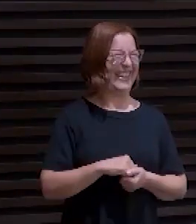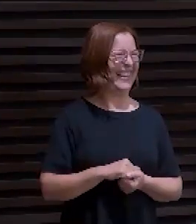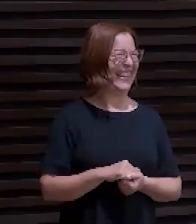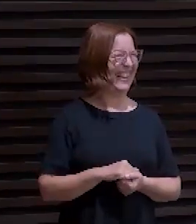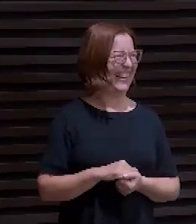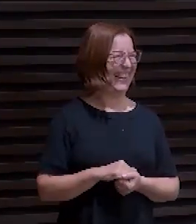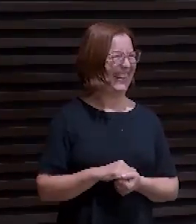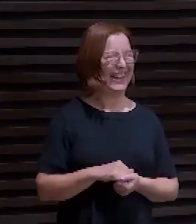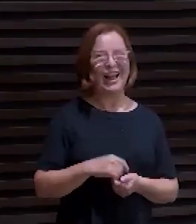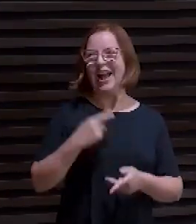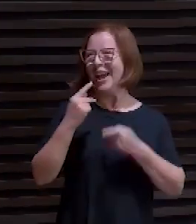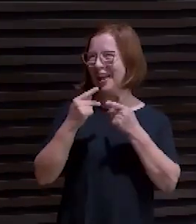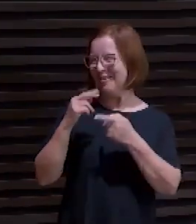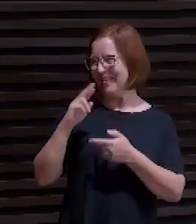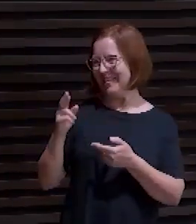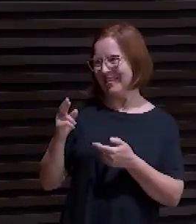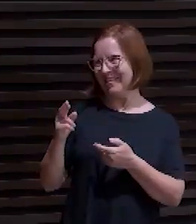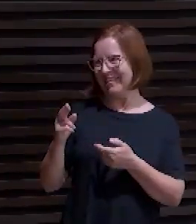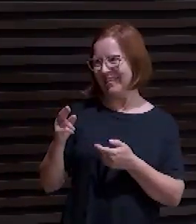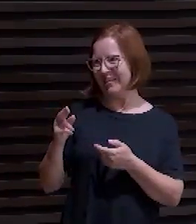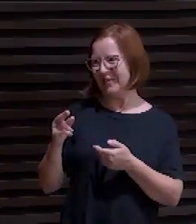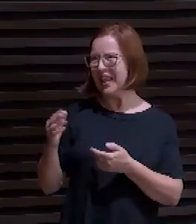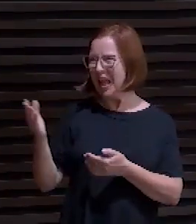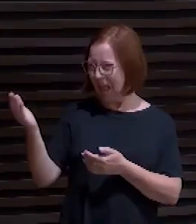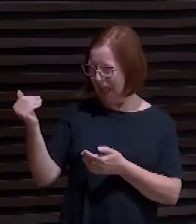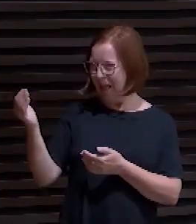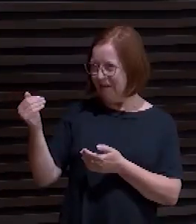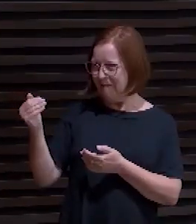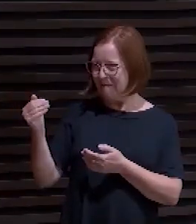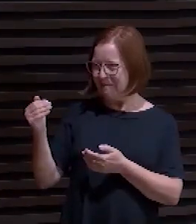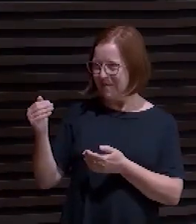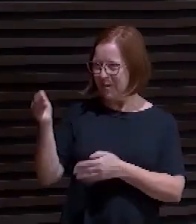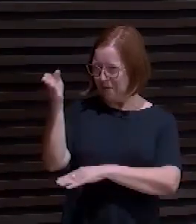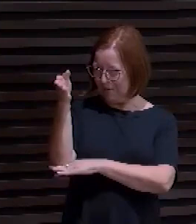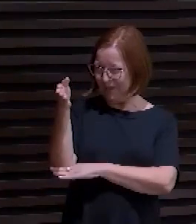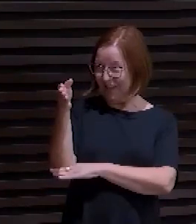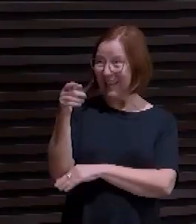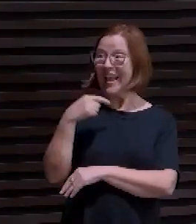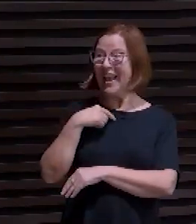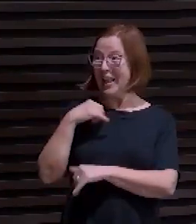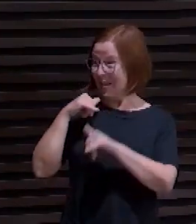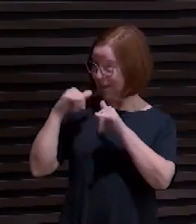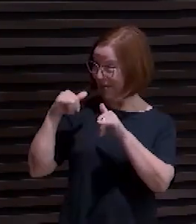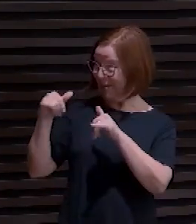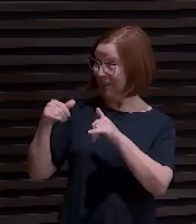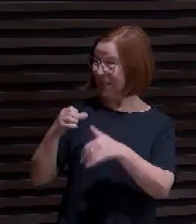Aí eu disse para ele assim, vamos para a pousada que eu vou te anunciar uma coisa boa.